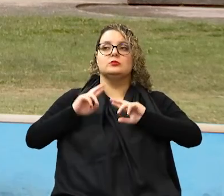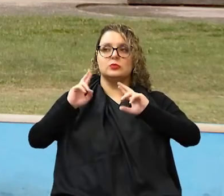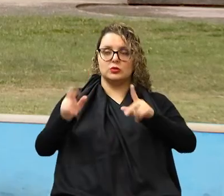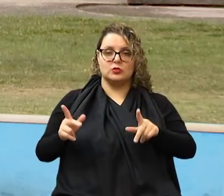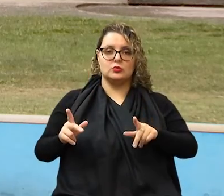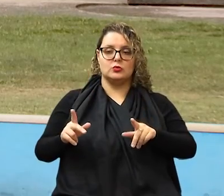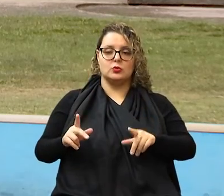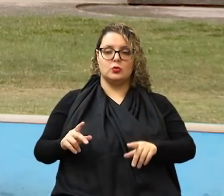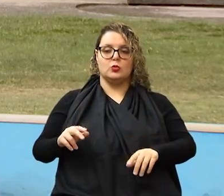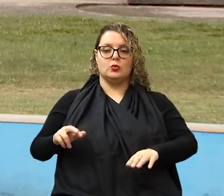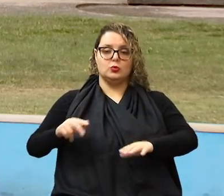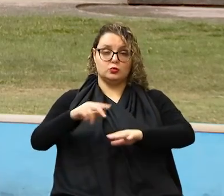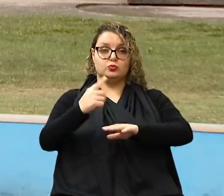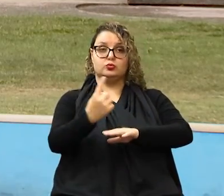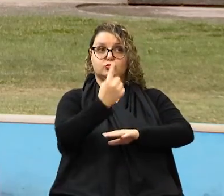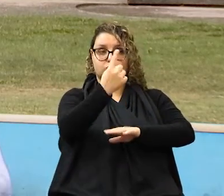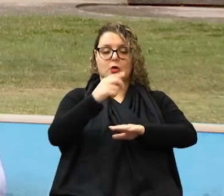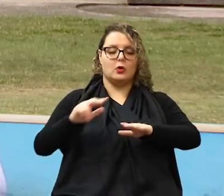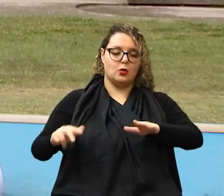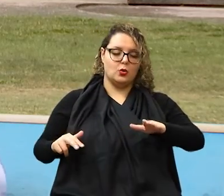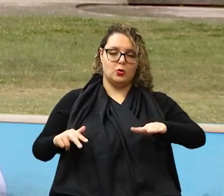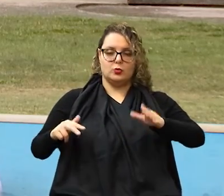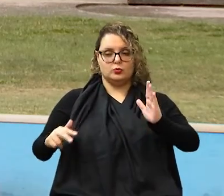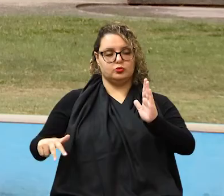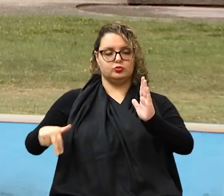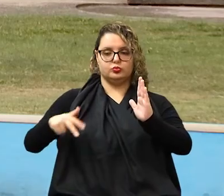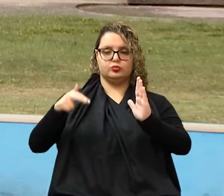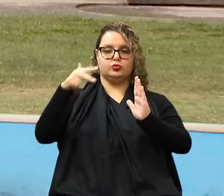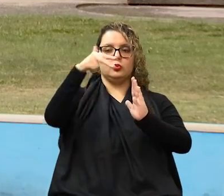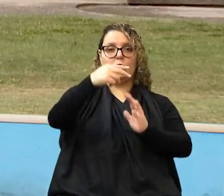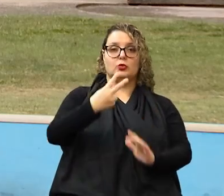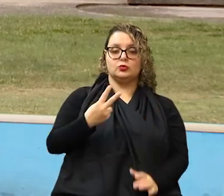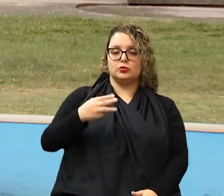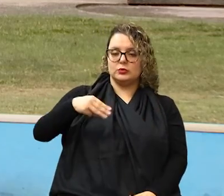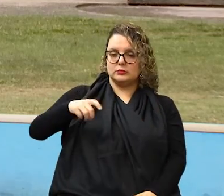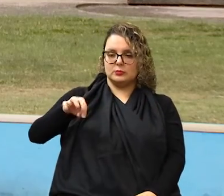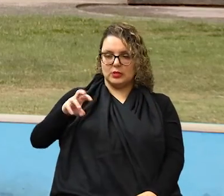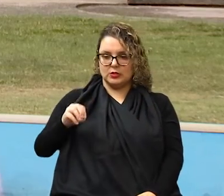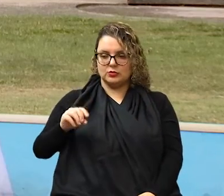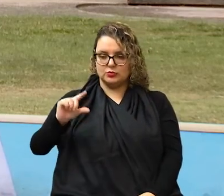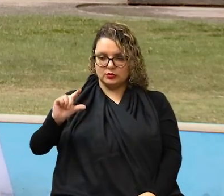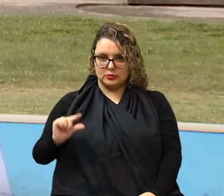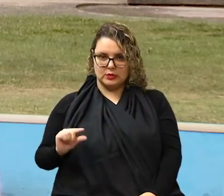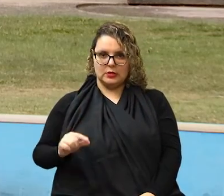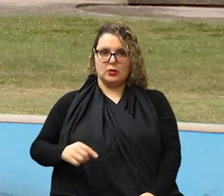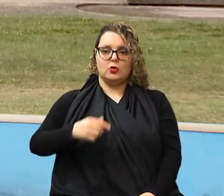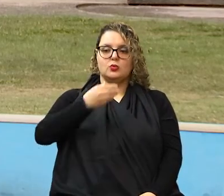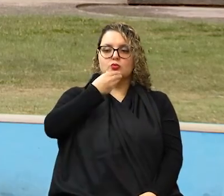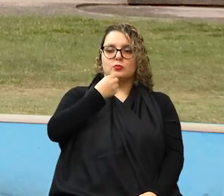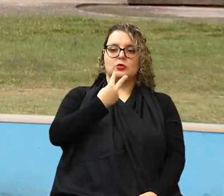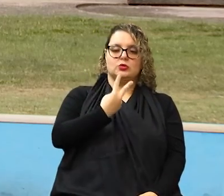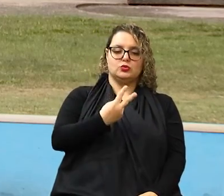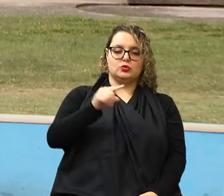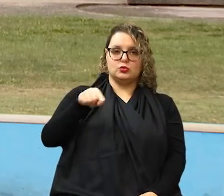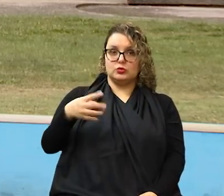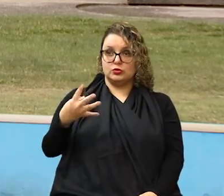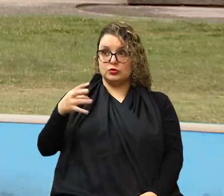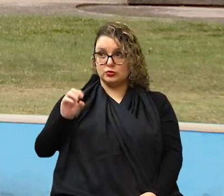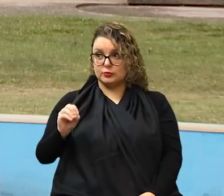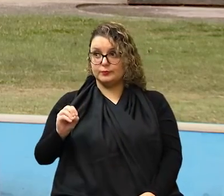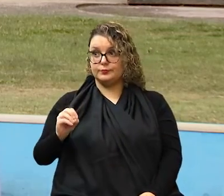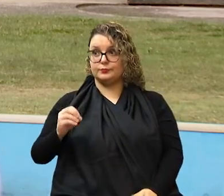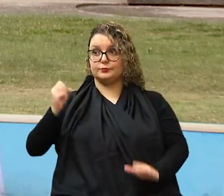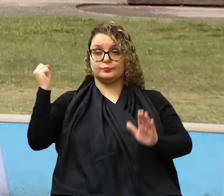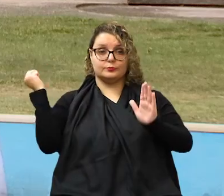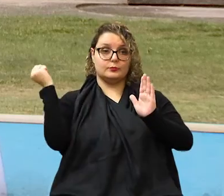a diferença, né? O salto em altura se salta aí as mulheres 2 metros baixo, os homens 2,40 metros. Já